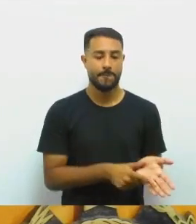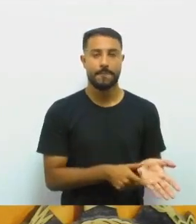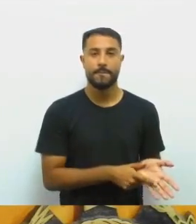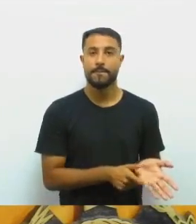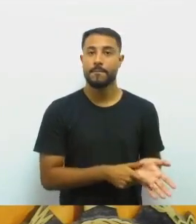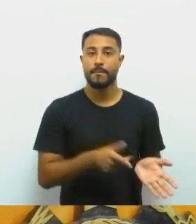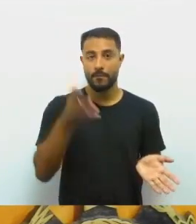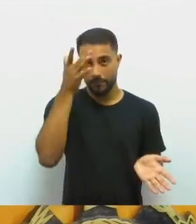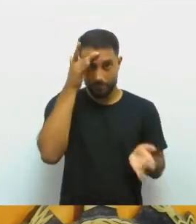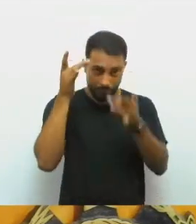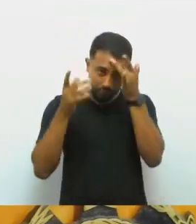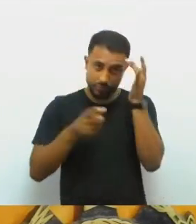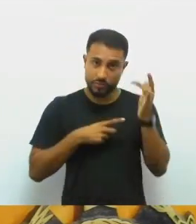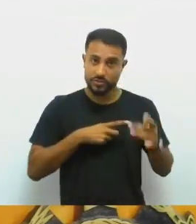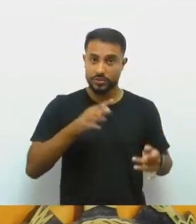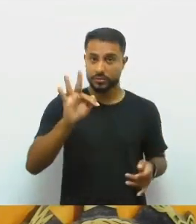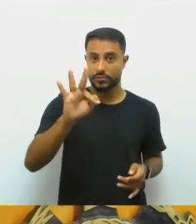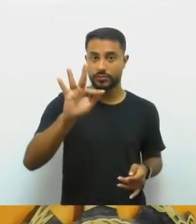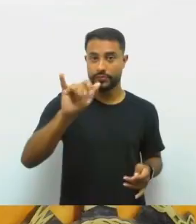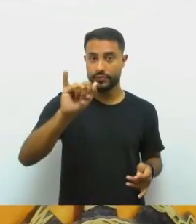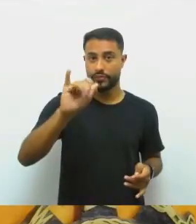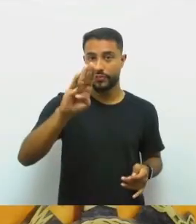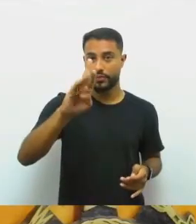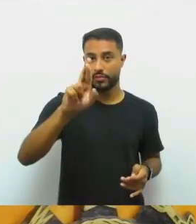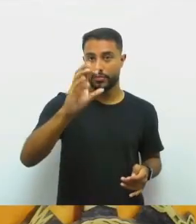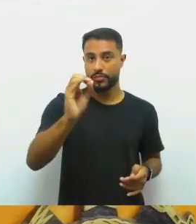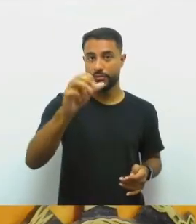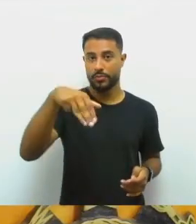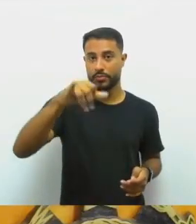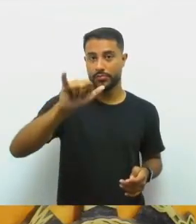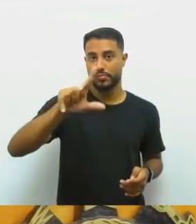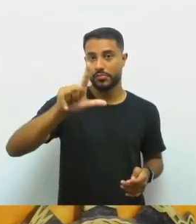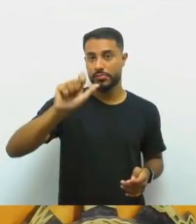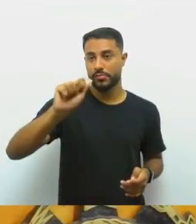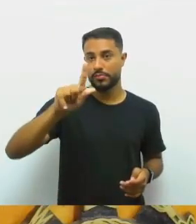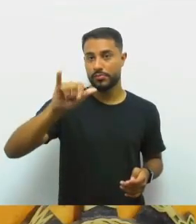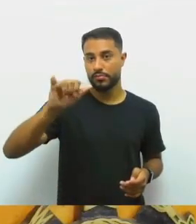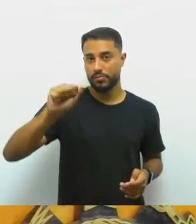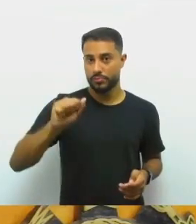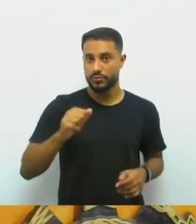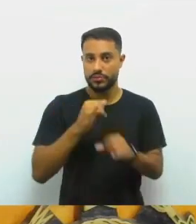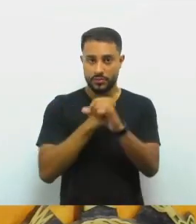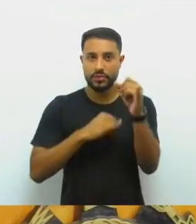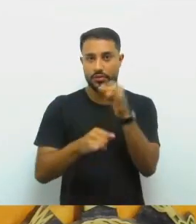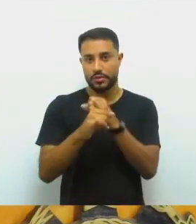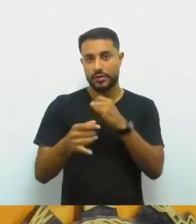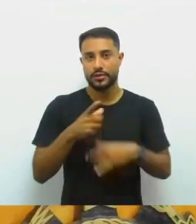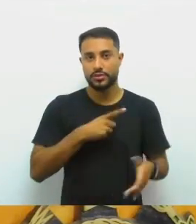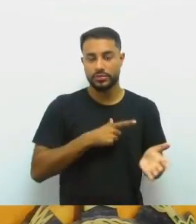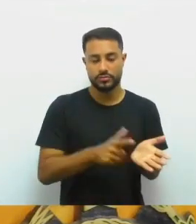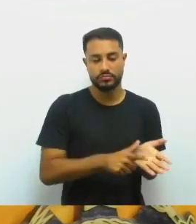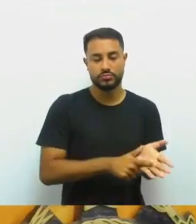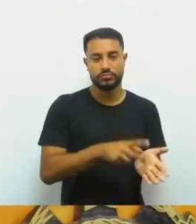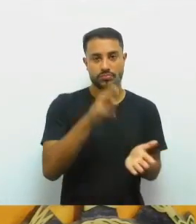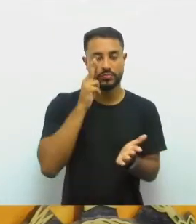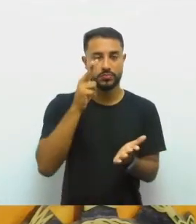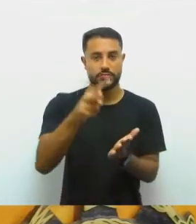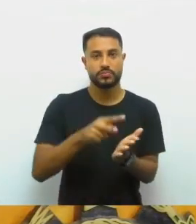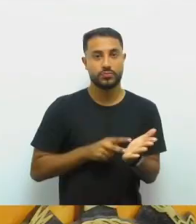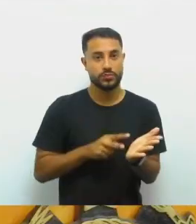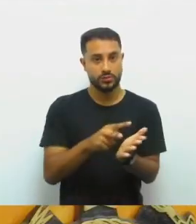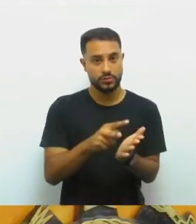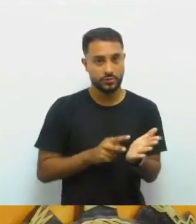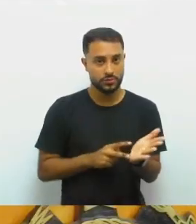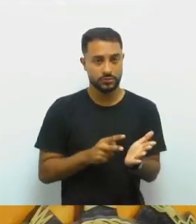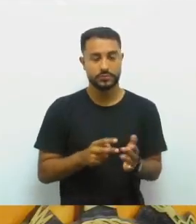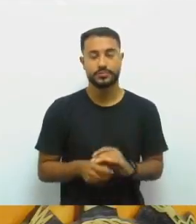fibromialgia, um censo online, no município de Angra dos Reis. Indicação 3405, indicando ao prefeito municipal obras